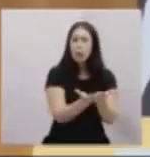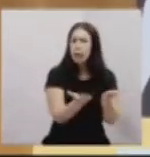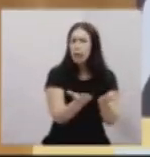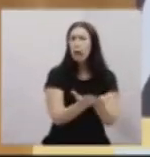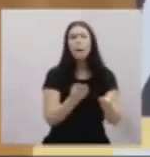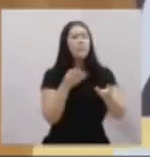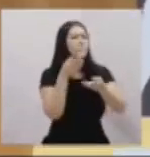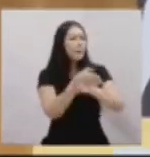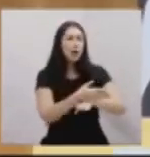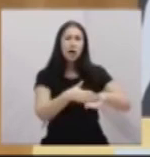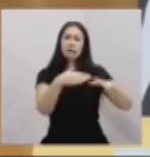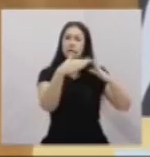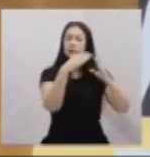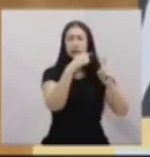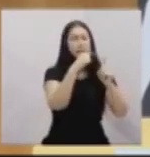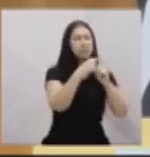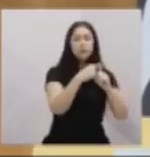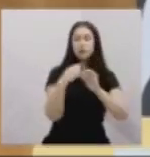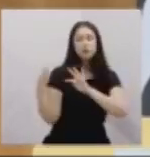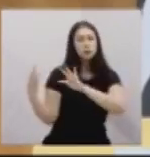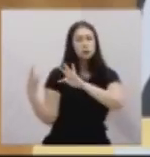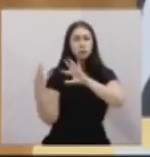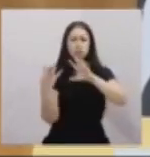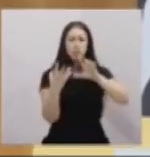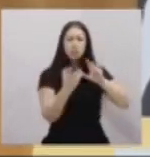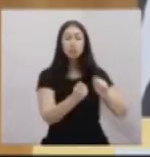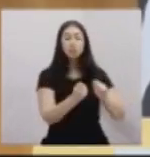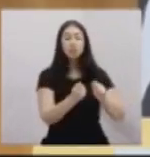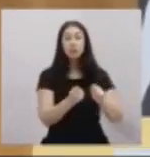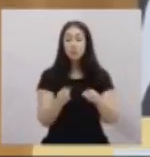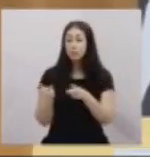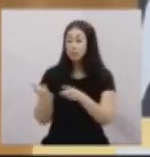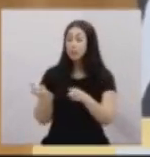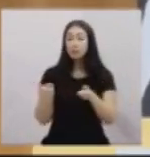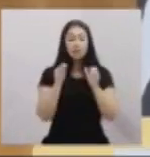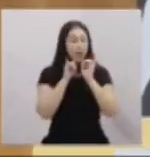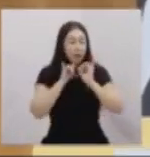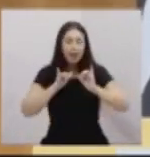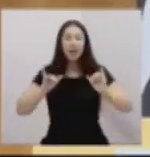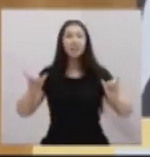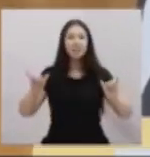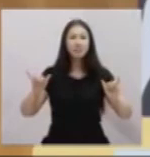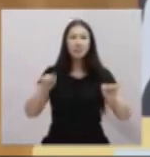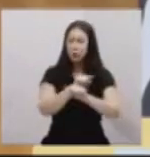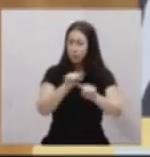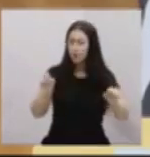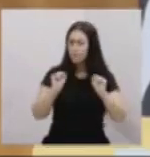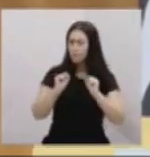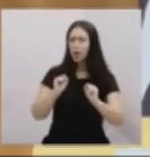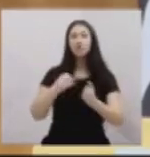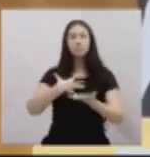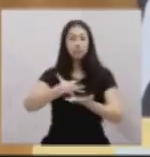mesma igreja, na mesma entidade, para todos que conhecem, e vocês possam dizer: sejam